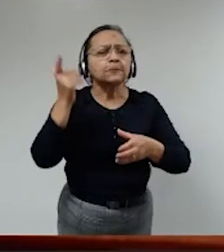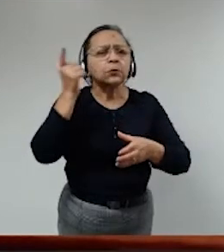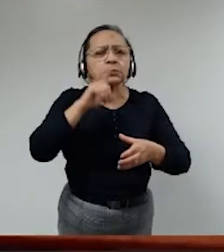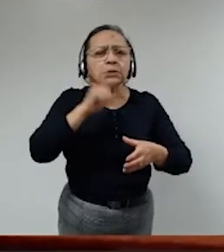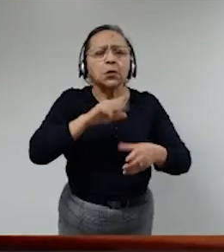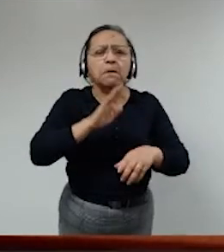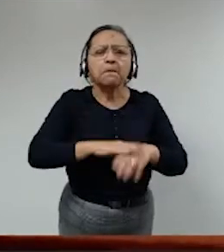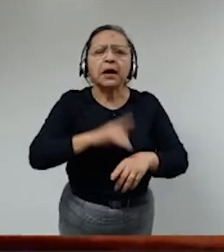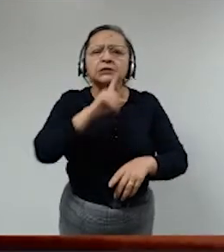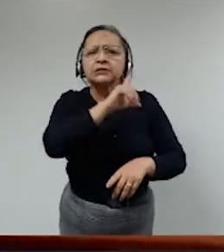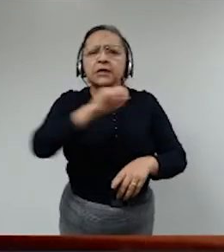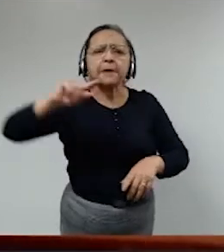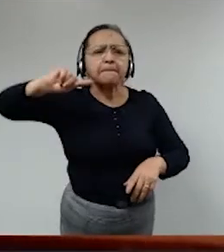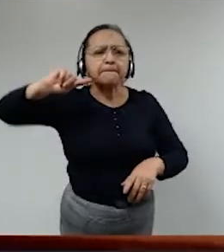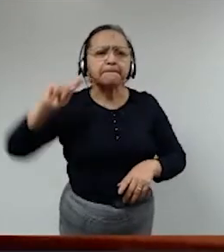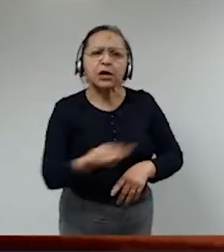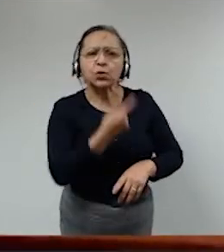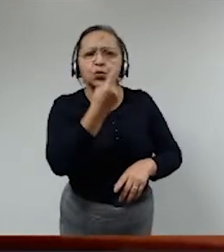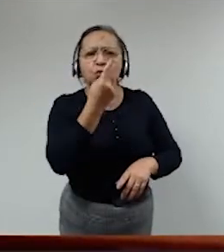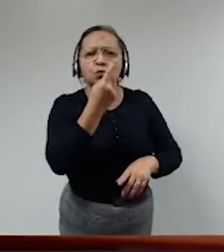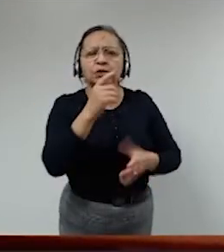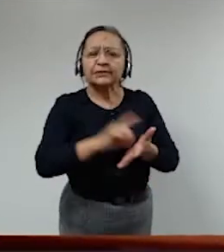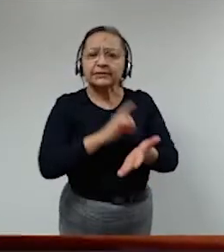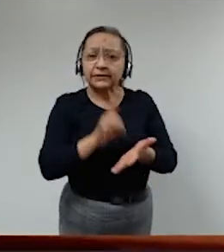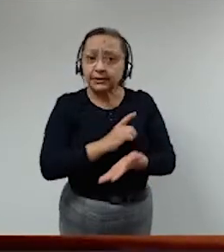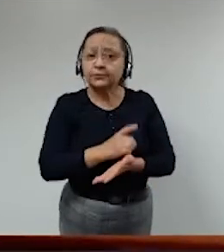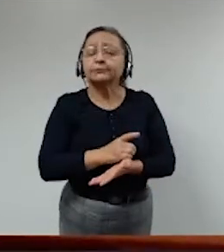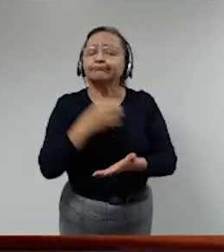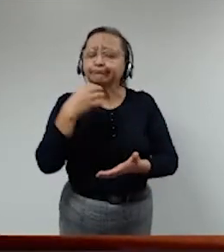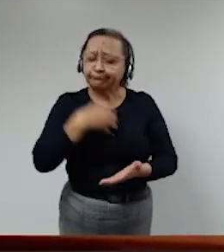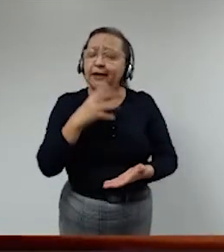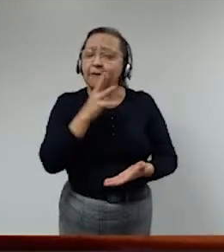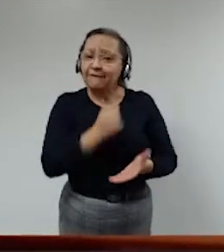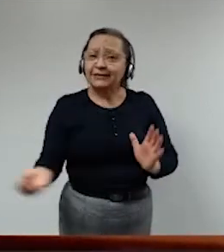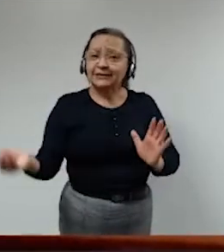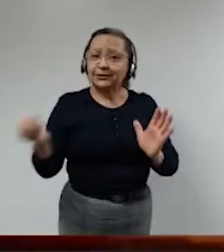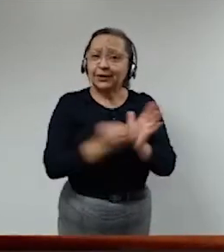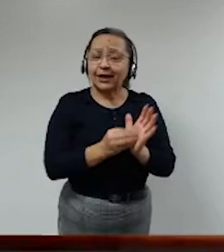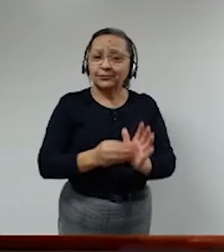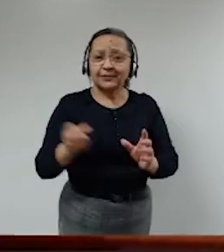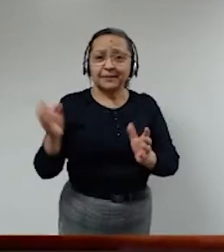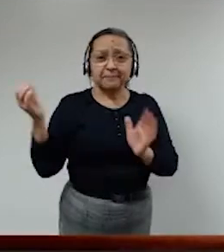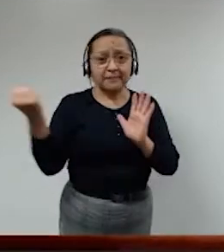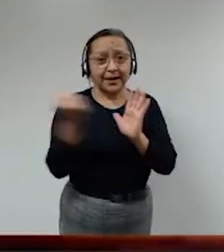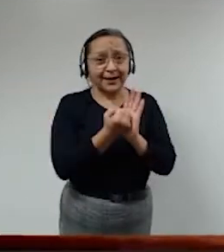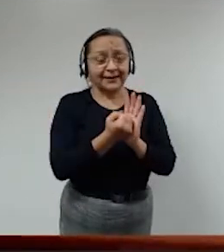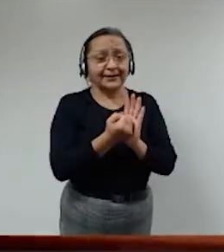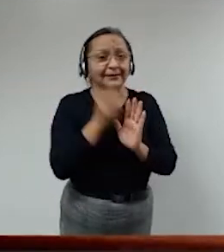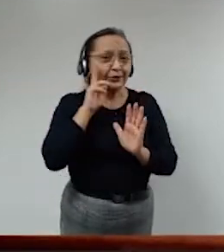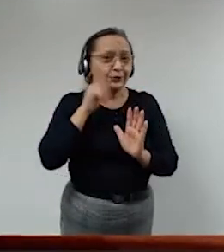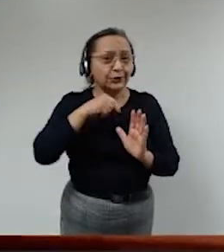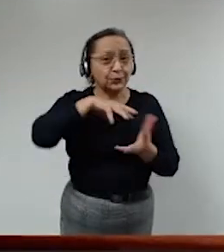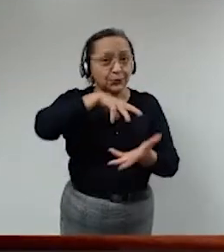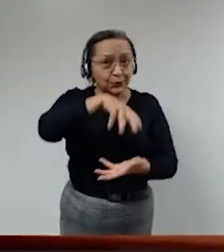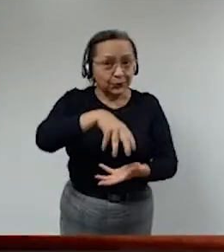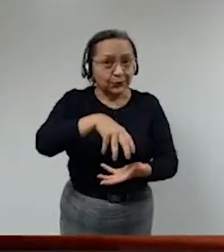dúvida nenhuma, vai entrar para a história do direito no mundo, em razão da sua grandiosidade e a forma pela qual